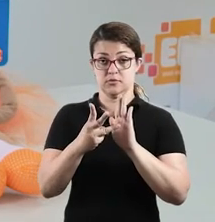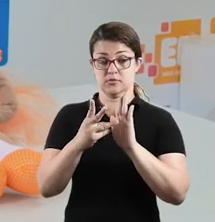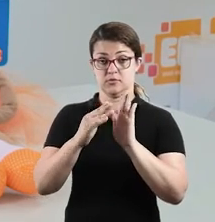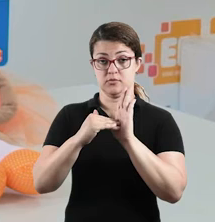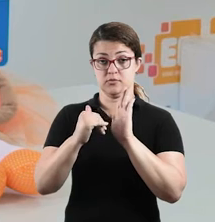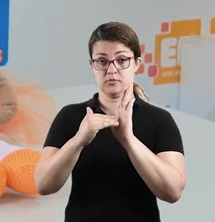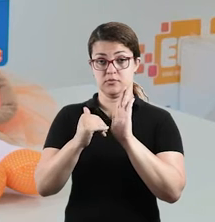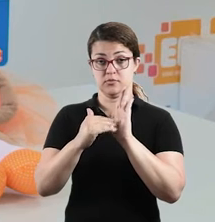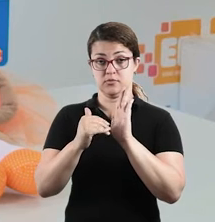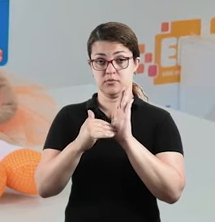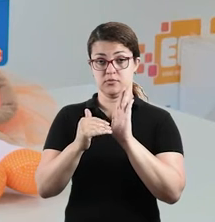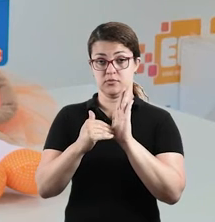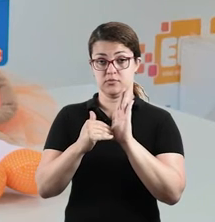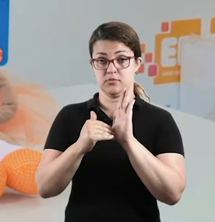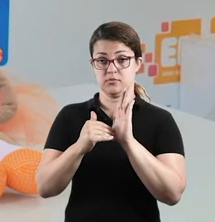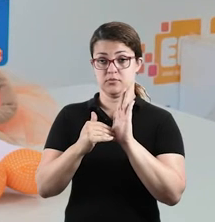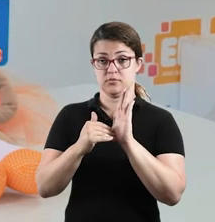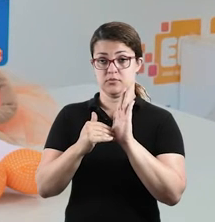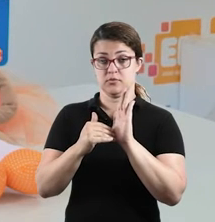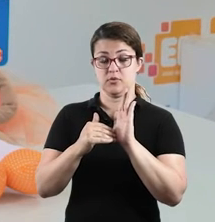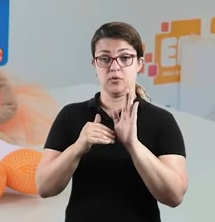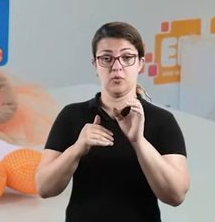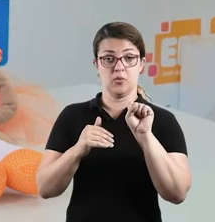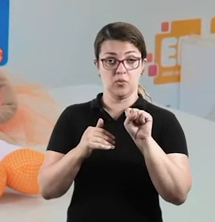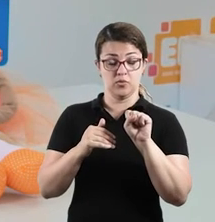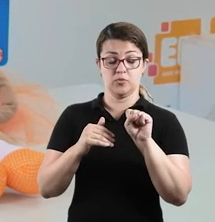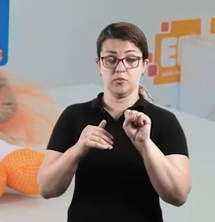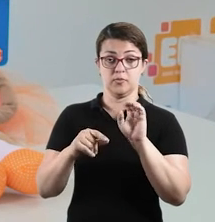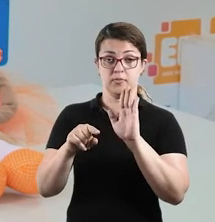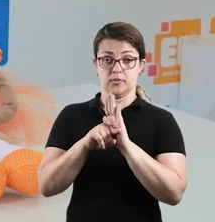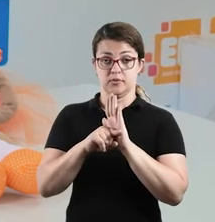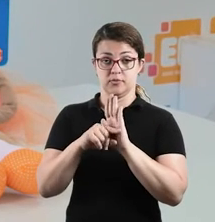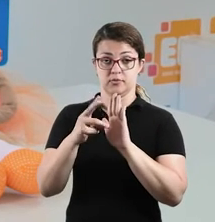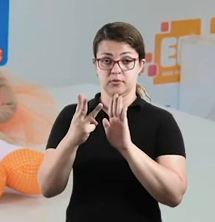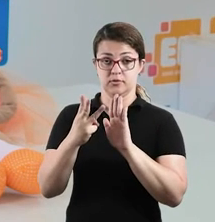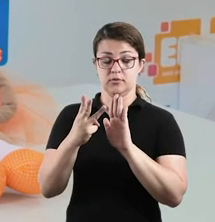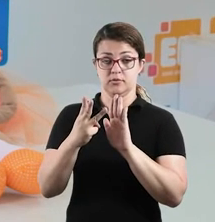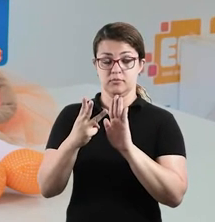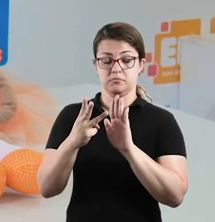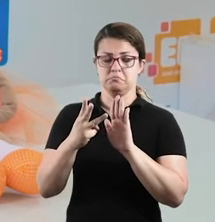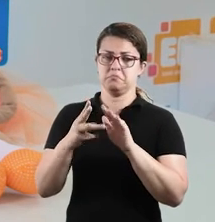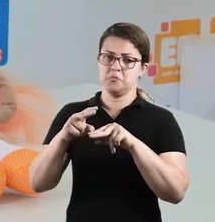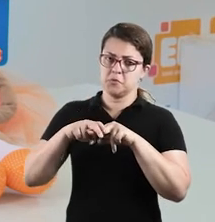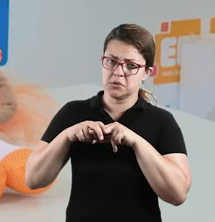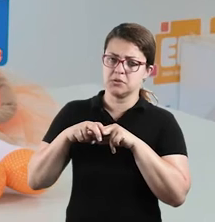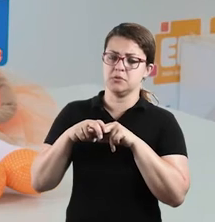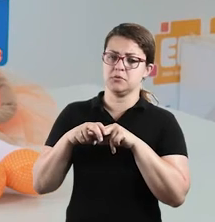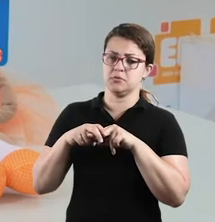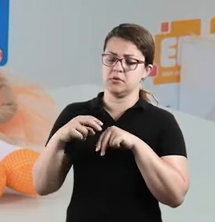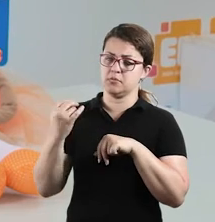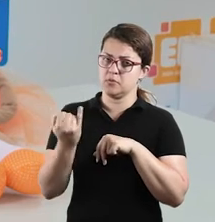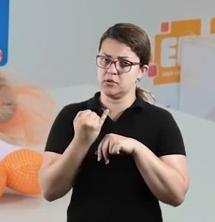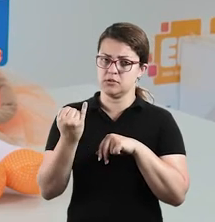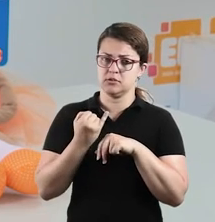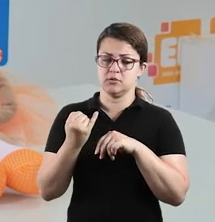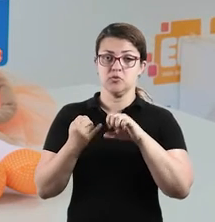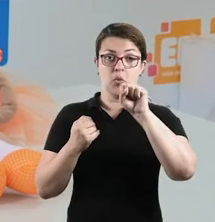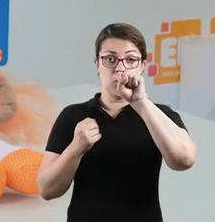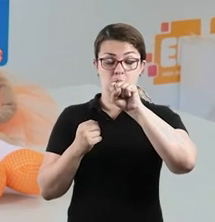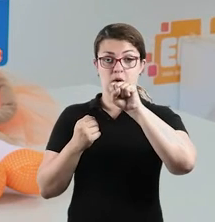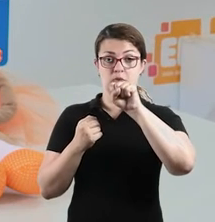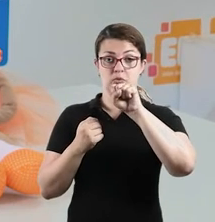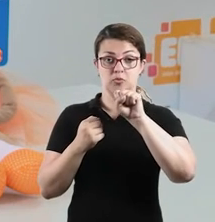3. Então você vai fazer a conta. 8 menos 3, por isso que você tem que aprender a colocar um número embaixo do